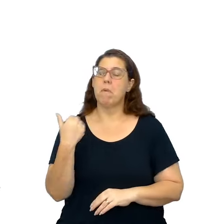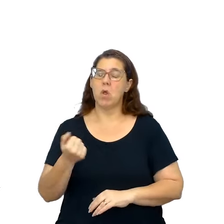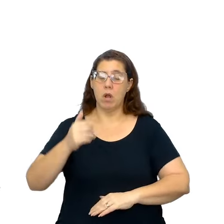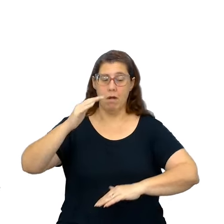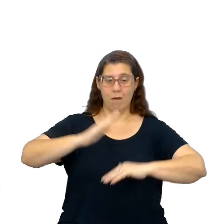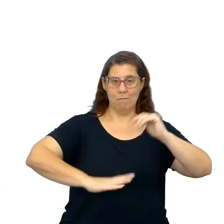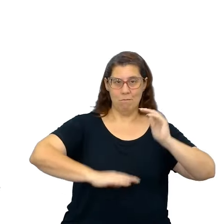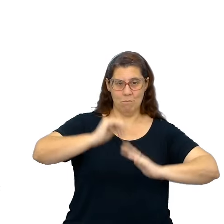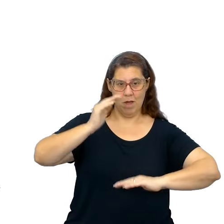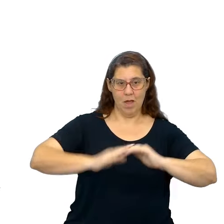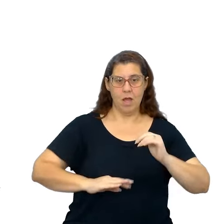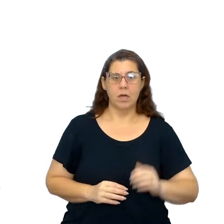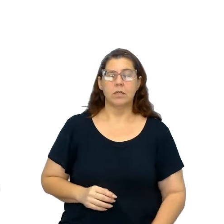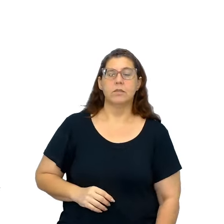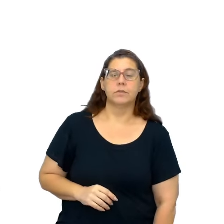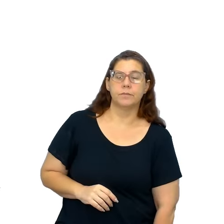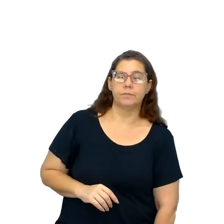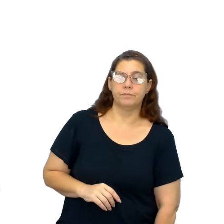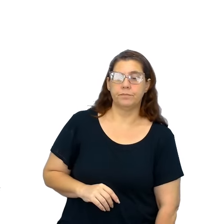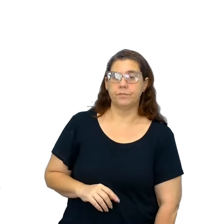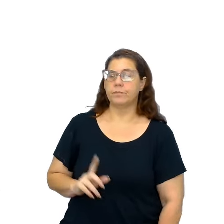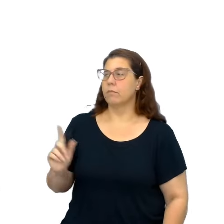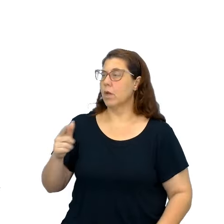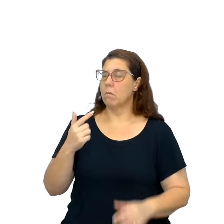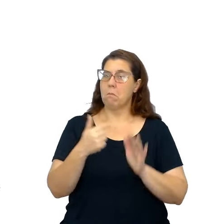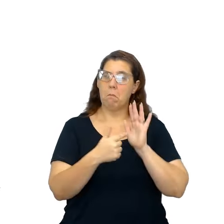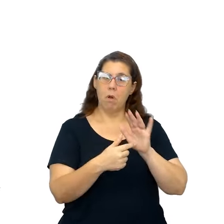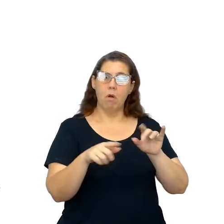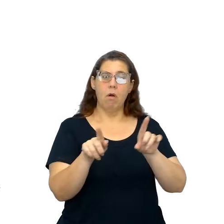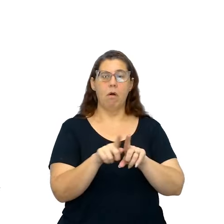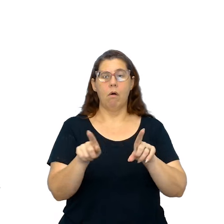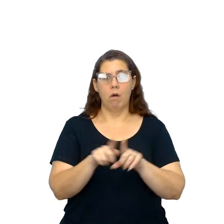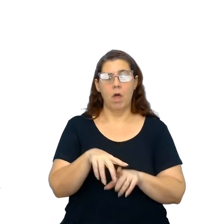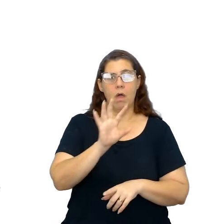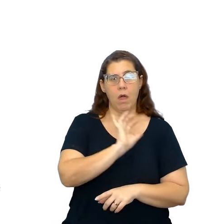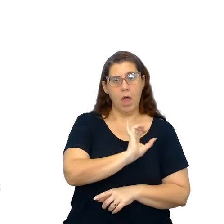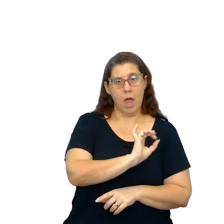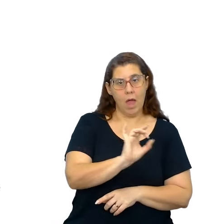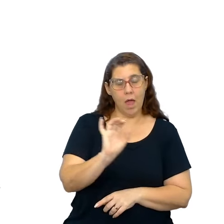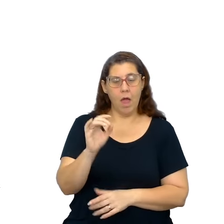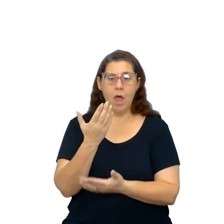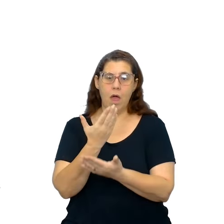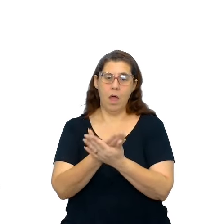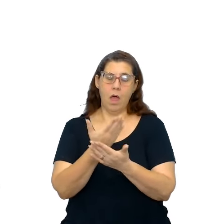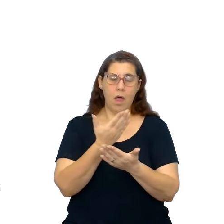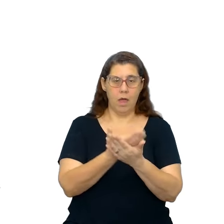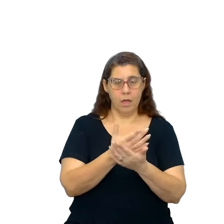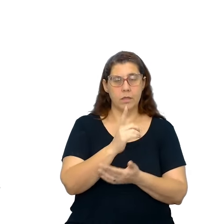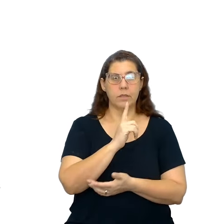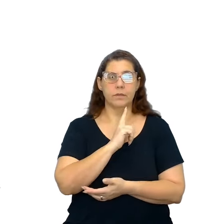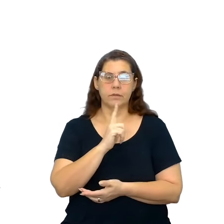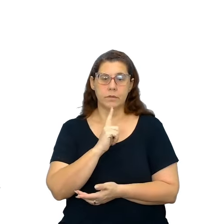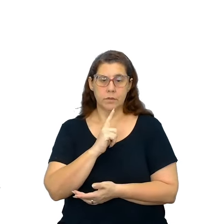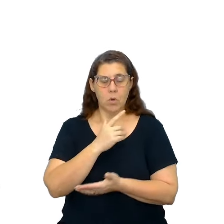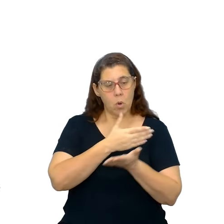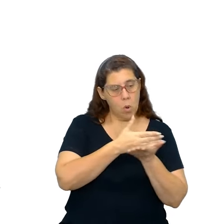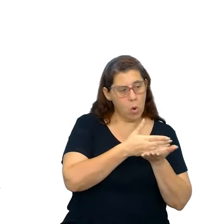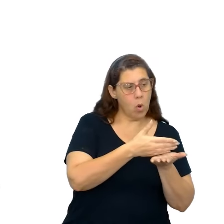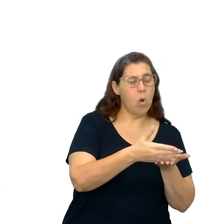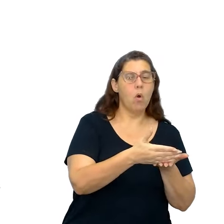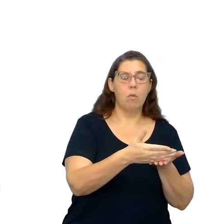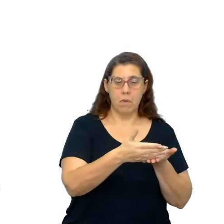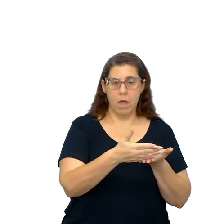habilidade. E aí a gente colocou também a questão de cada uma das aulas, ela vem com o início...